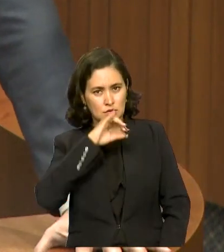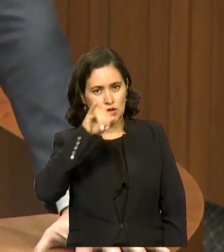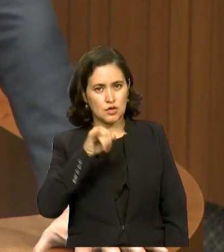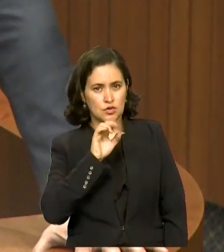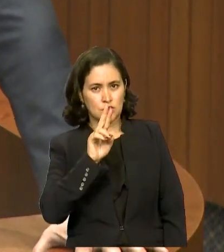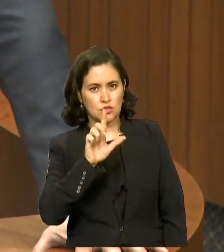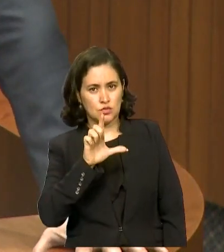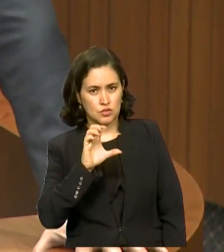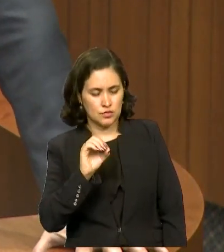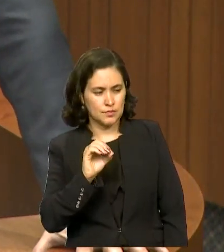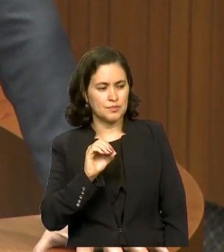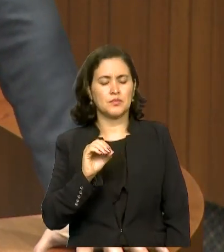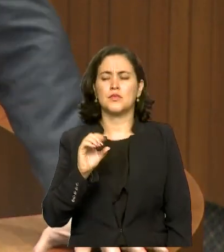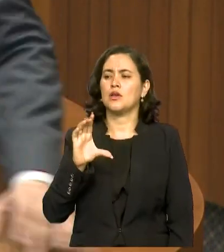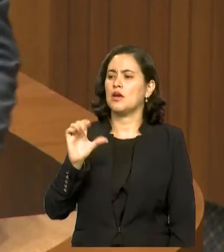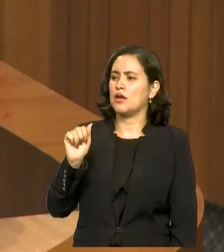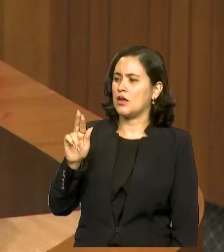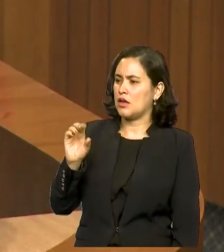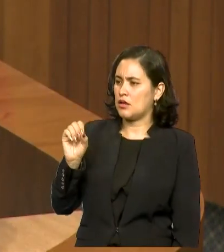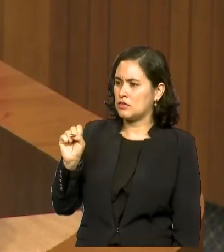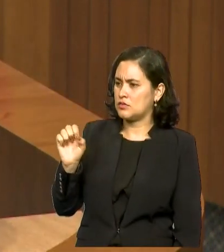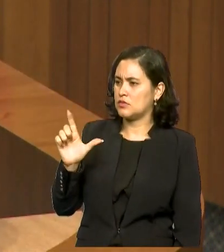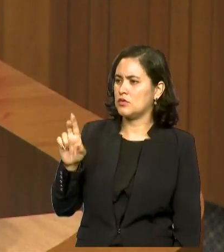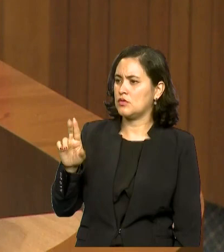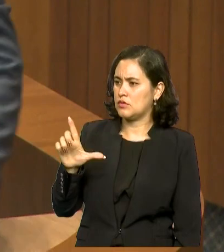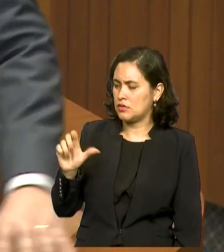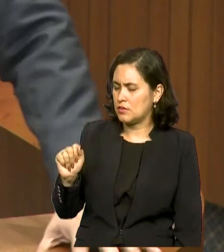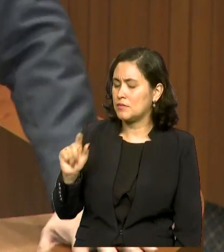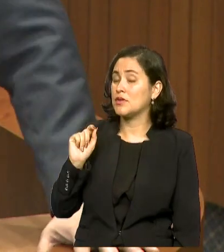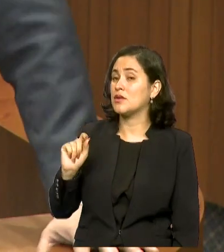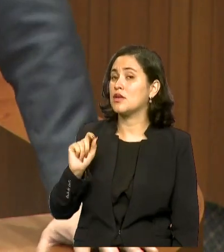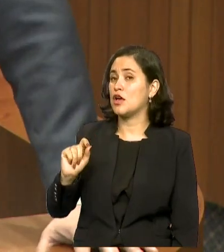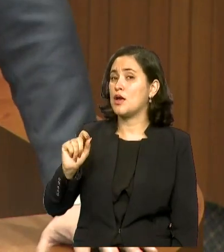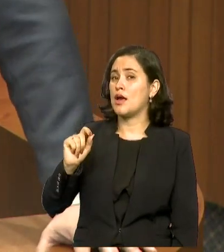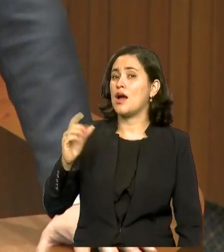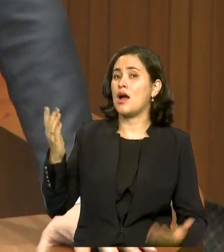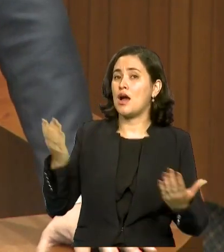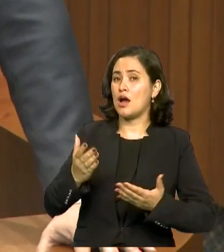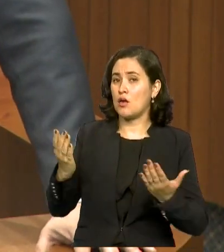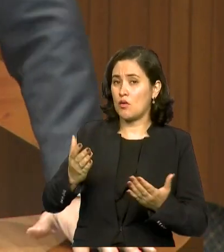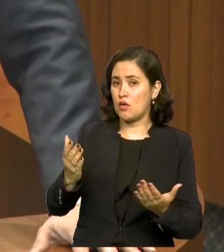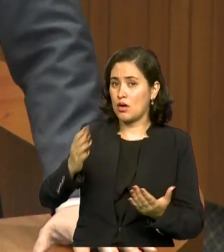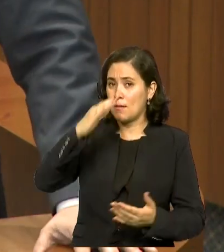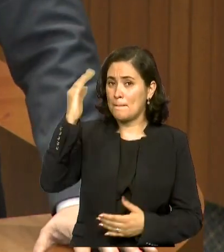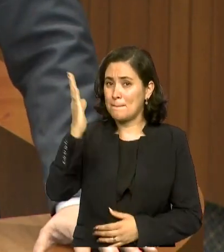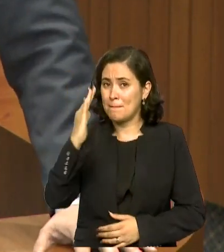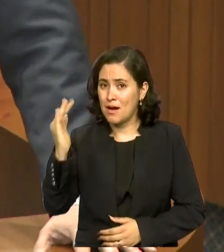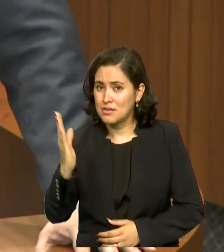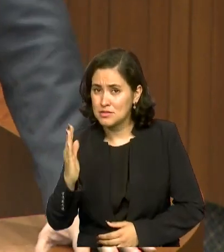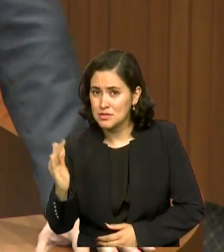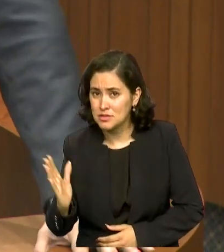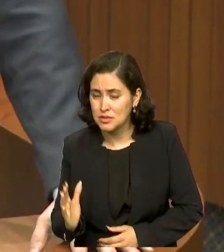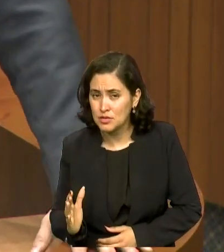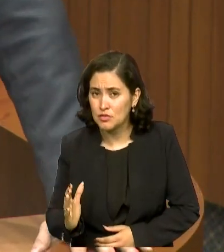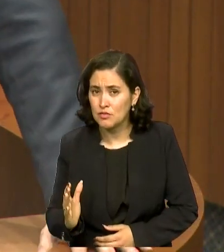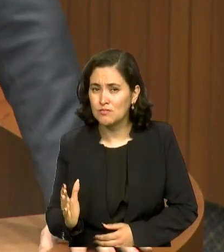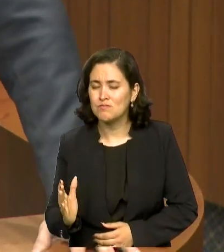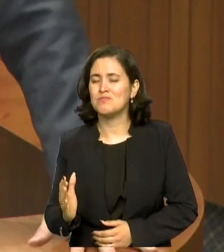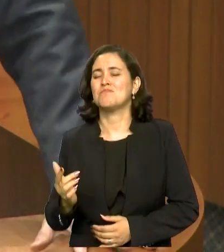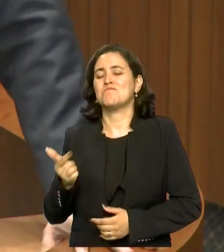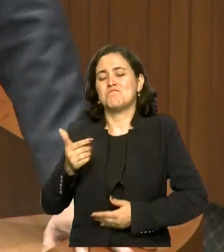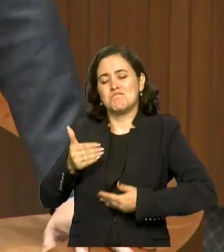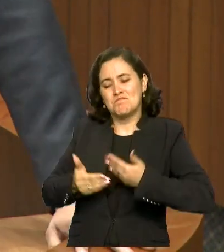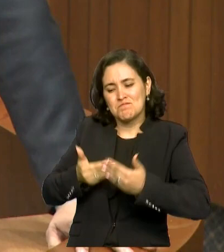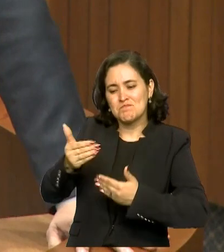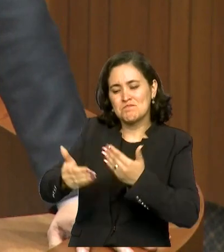Lula, que o Brasil voltou. E eu digo isso com muita tranquilidade, porque recebemos a bela notícia ontem da